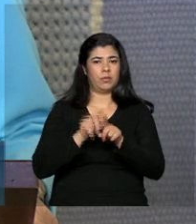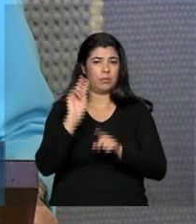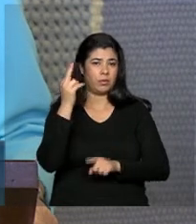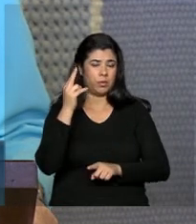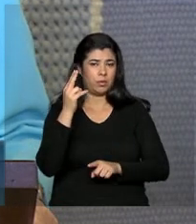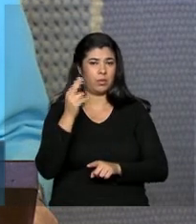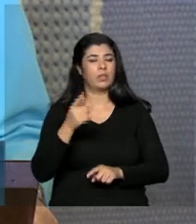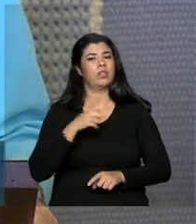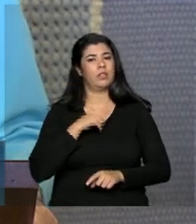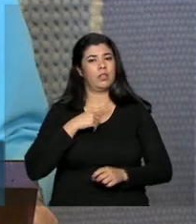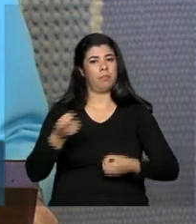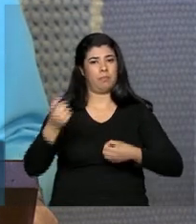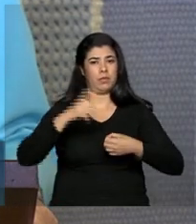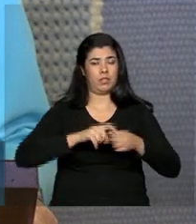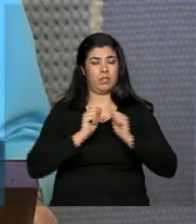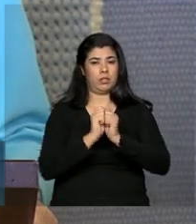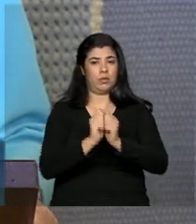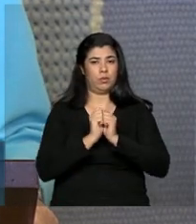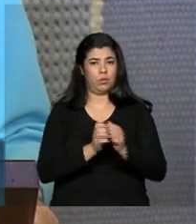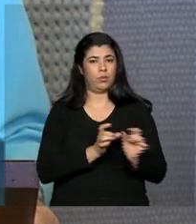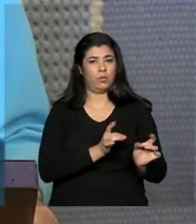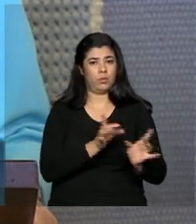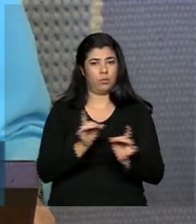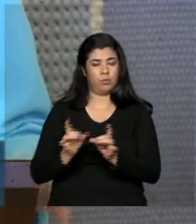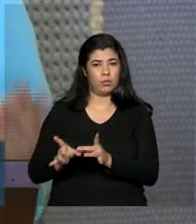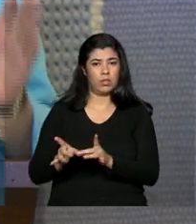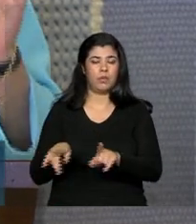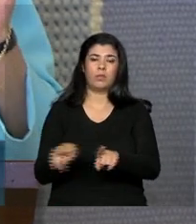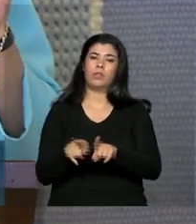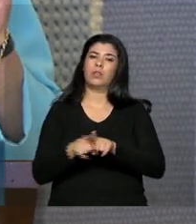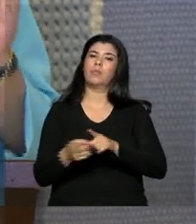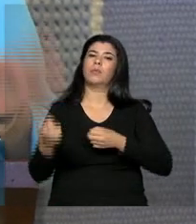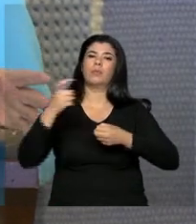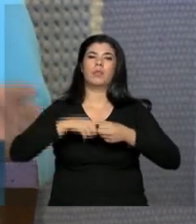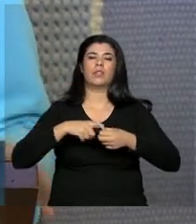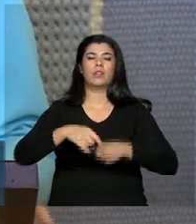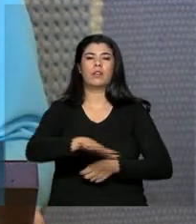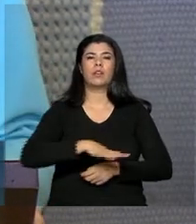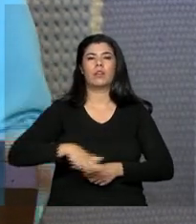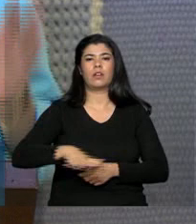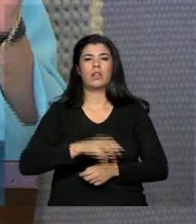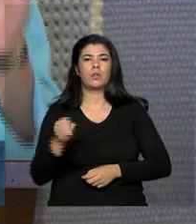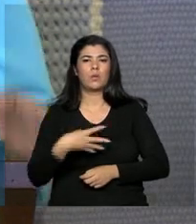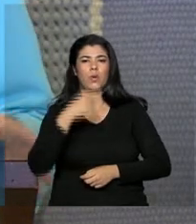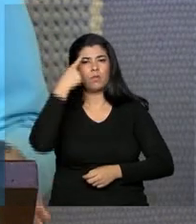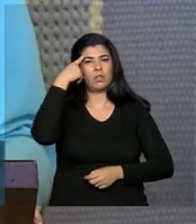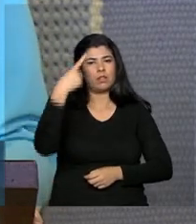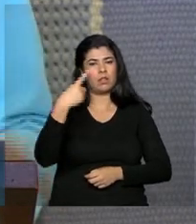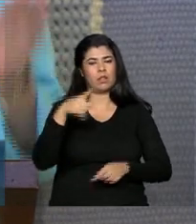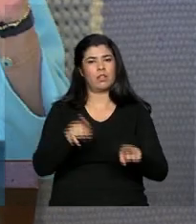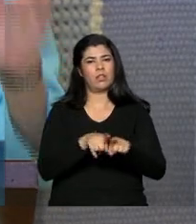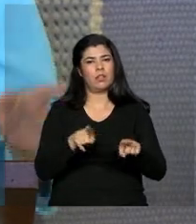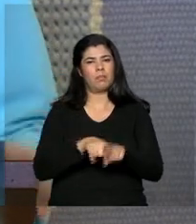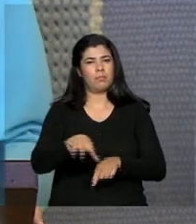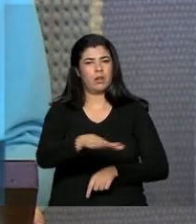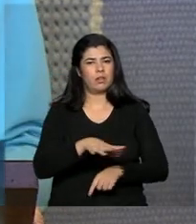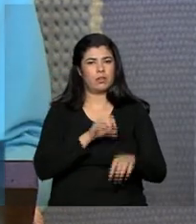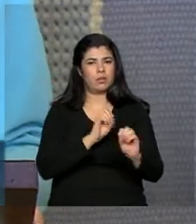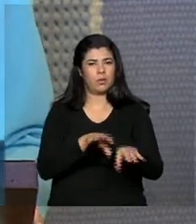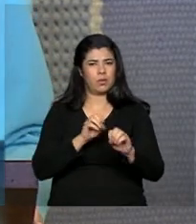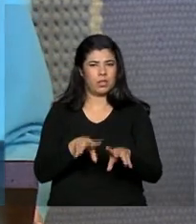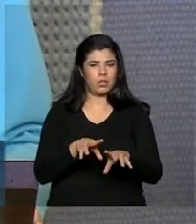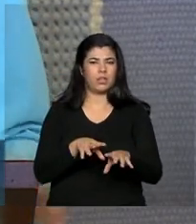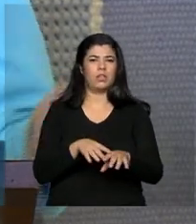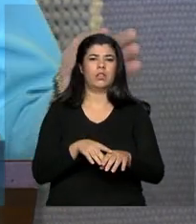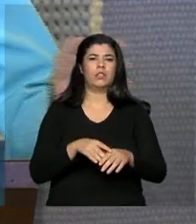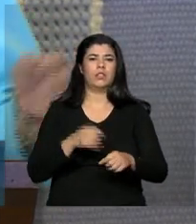das parcerias comerciais, além das parcerias na área de inovação, na área de educação, na área de